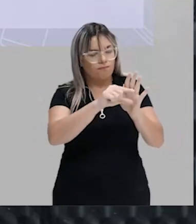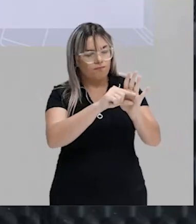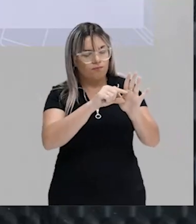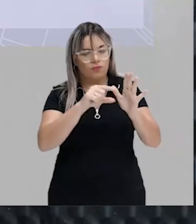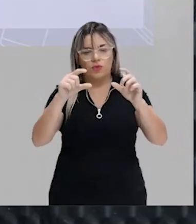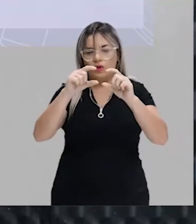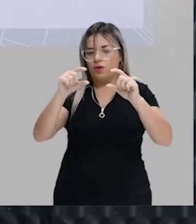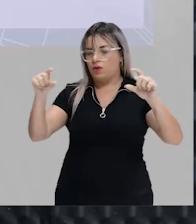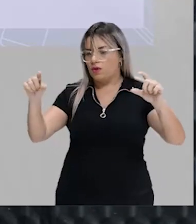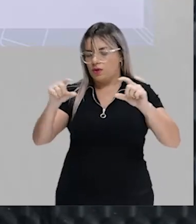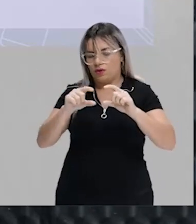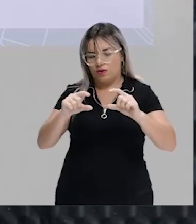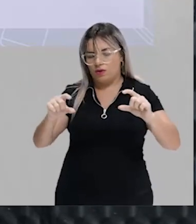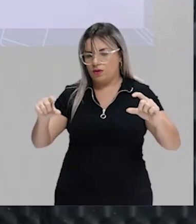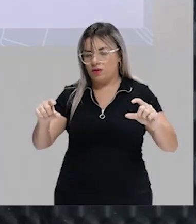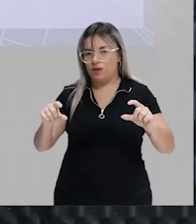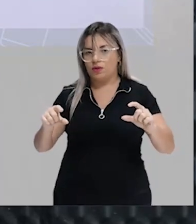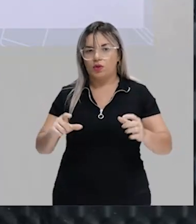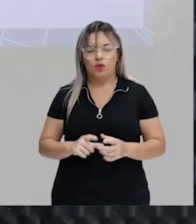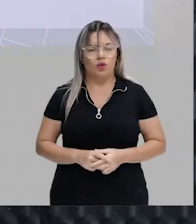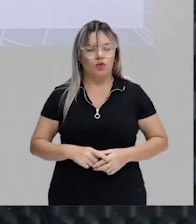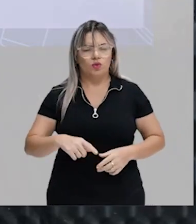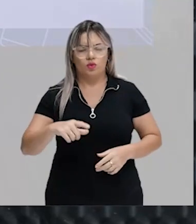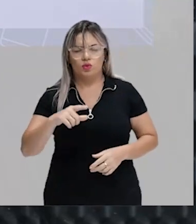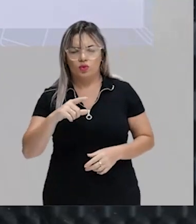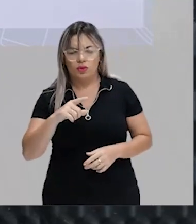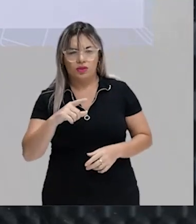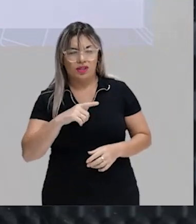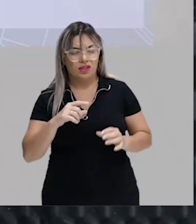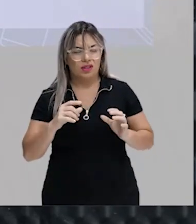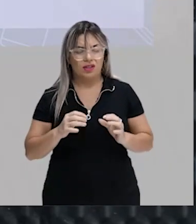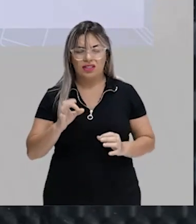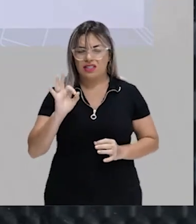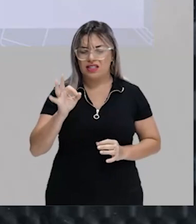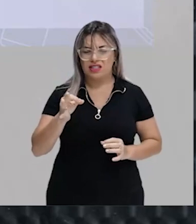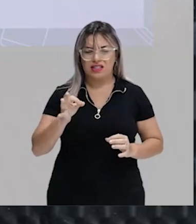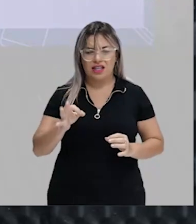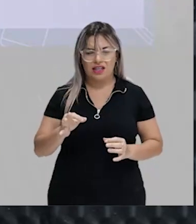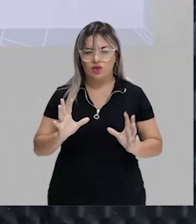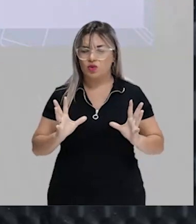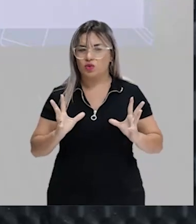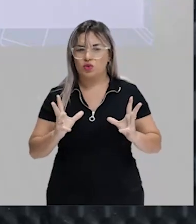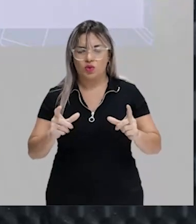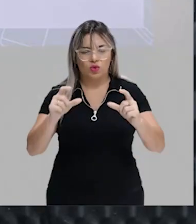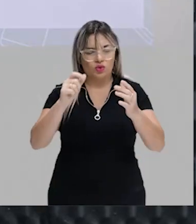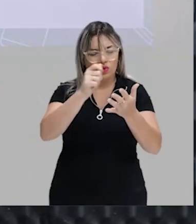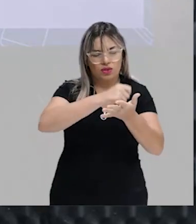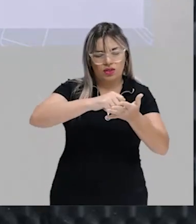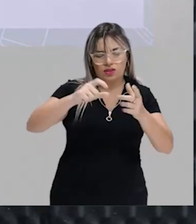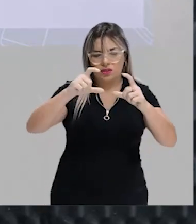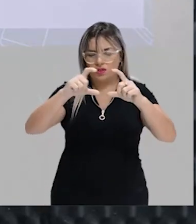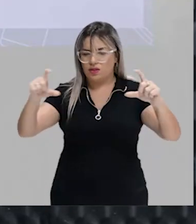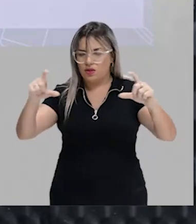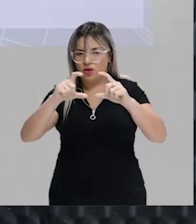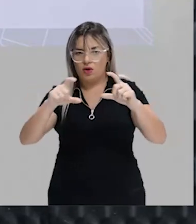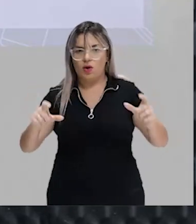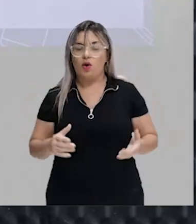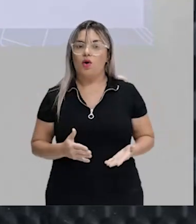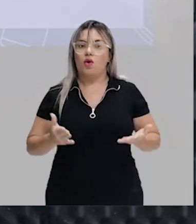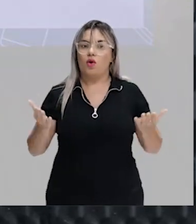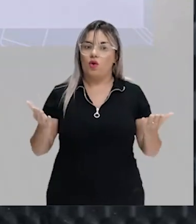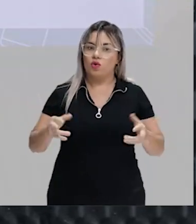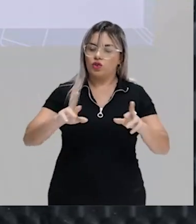versos como hoje, versos livres, onde você tem poemas com um poema com o primeiro